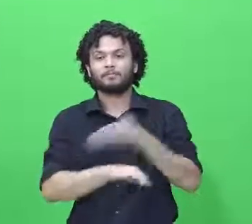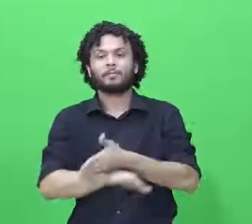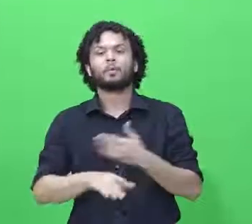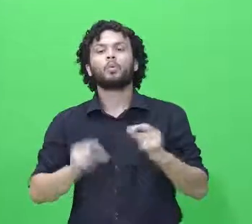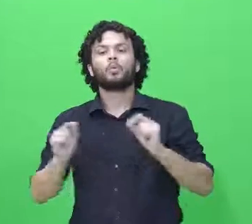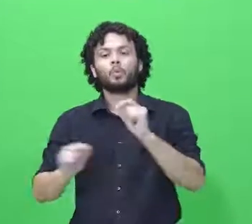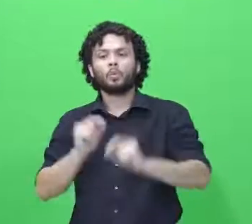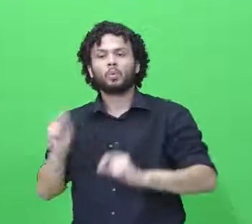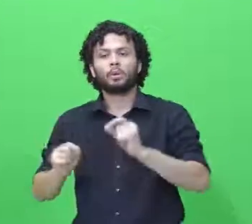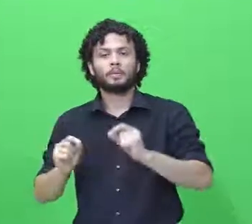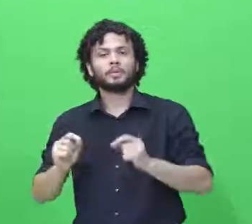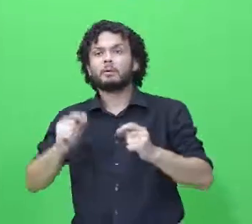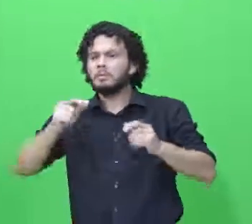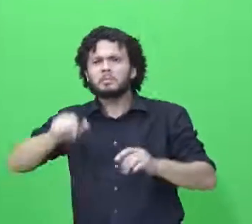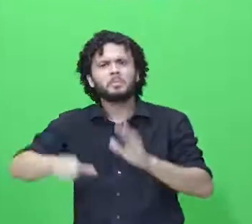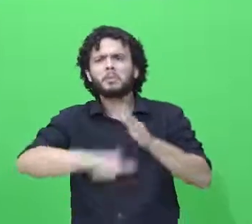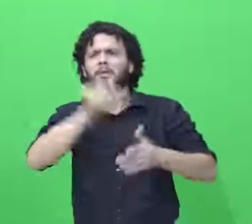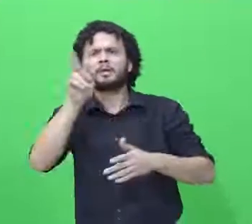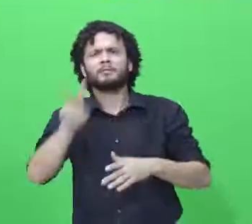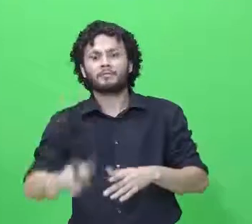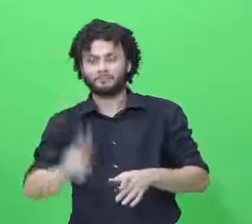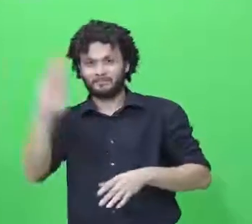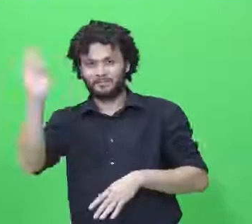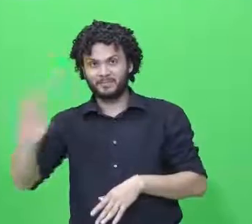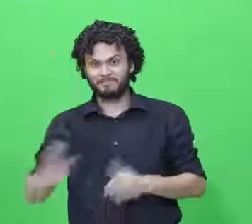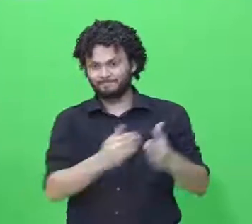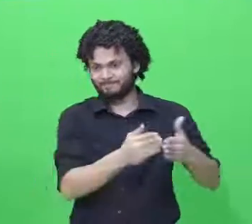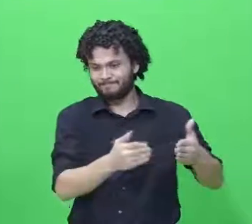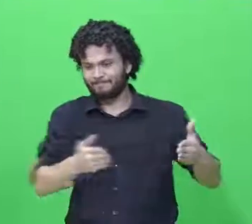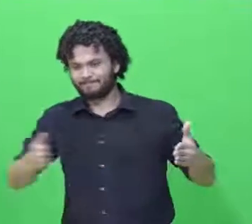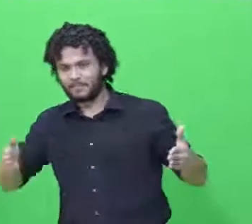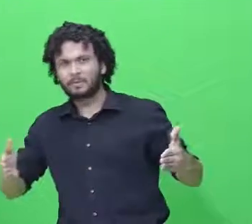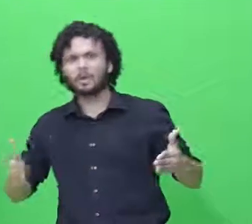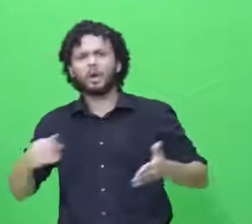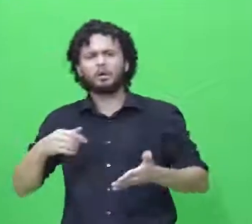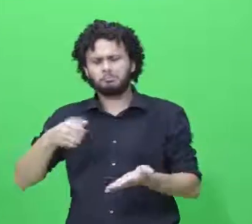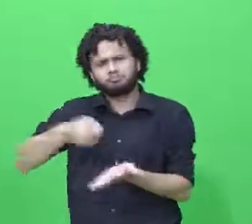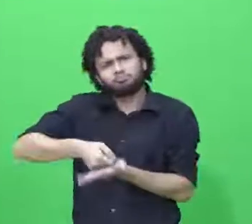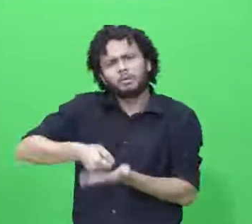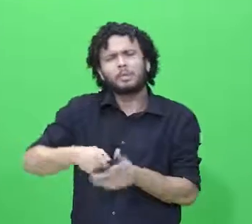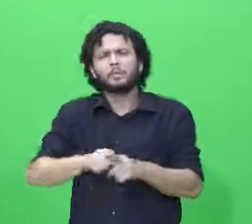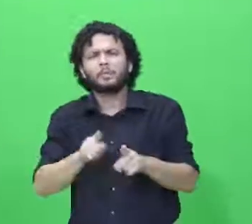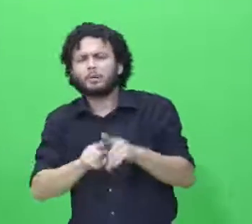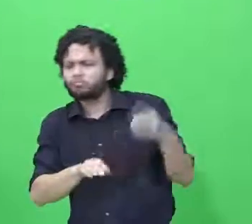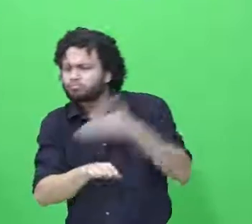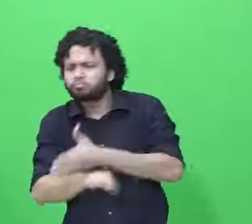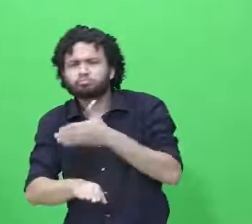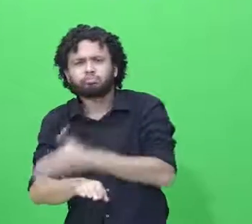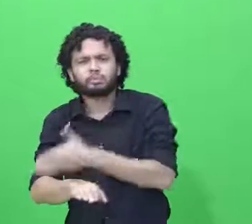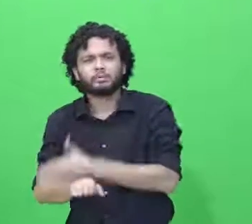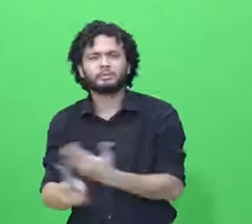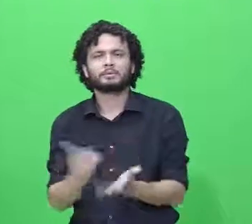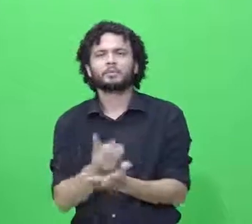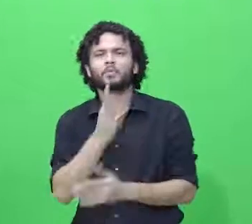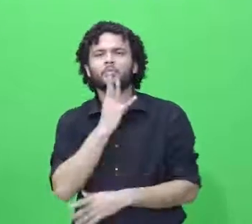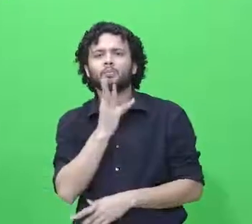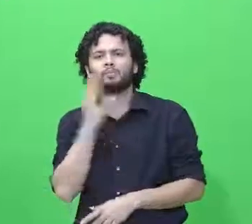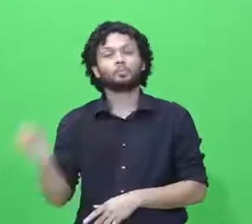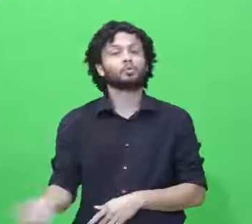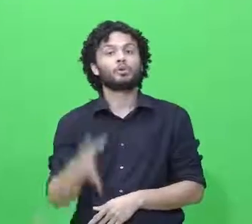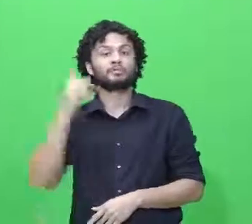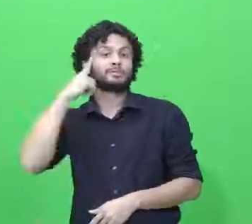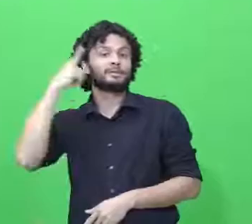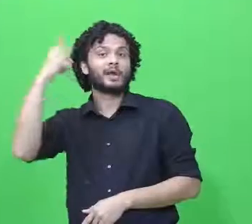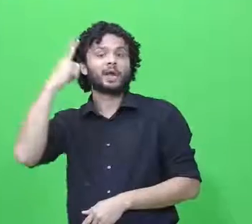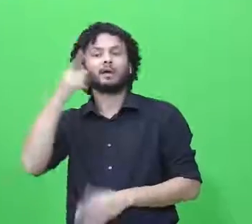sejam protagonistas de um novo momento no Brasil, de um jovem crítico, participativo, que traga para a gente novas ideias,